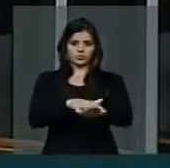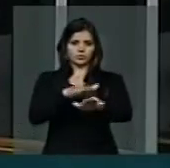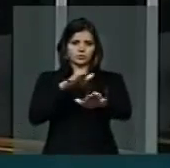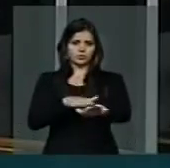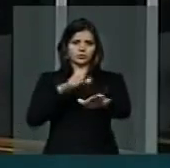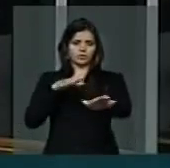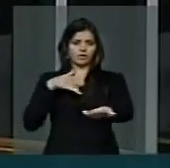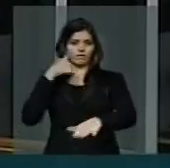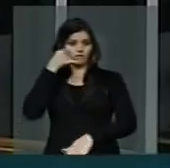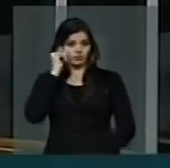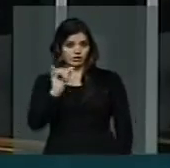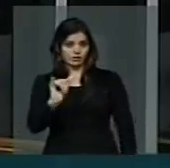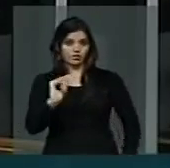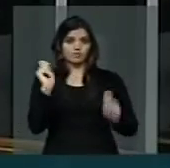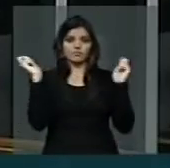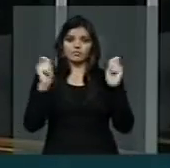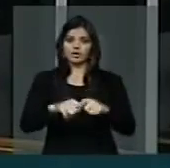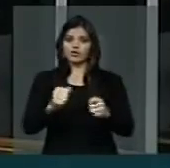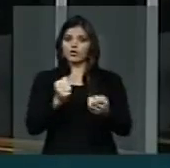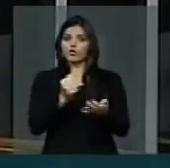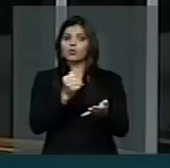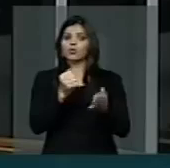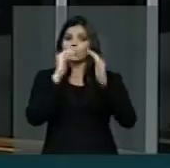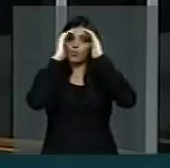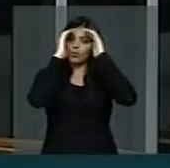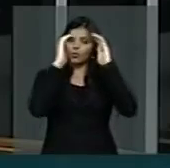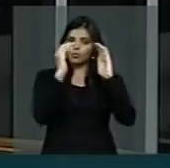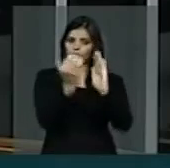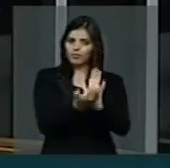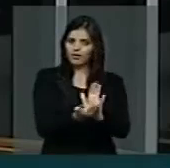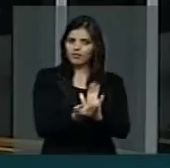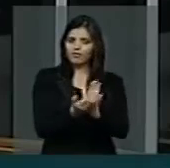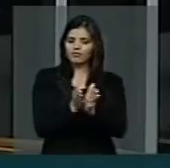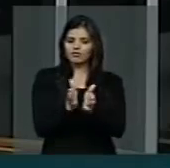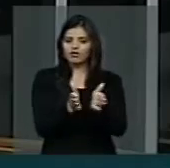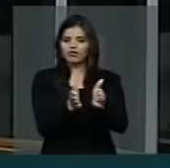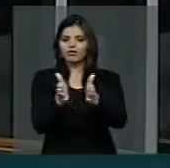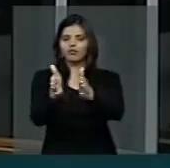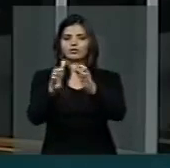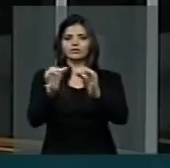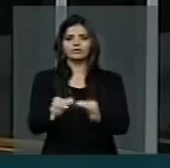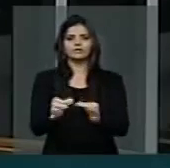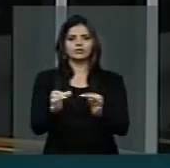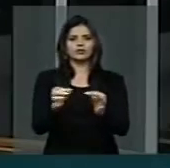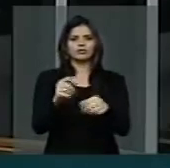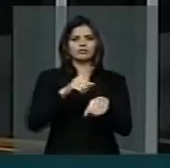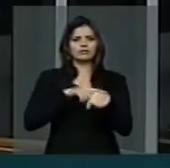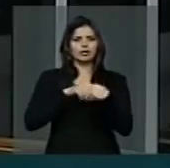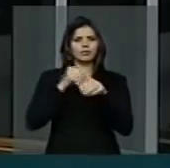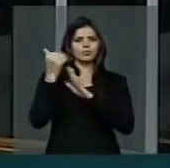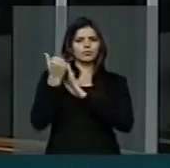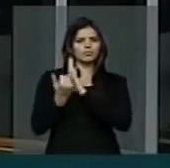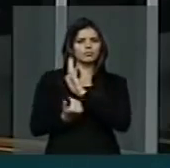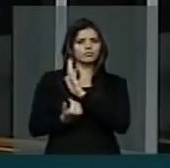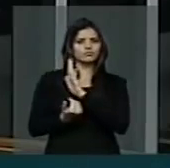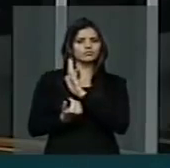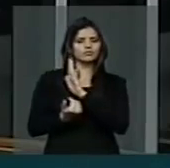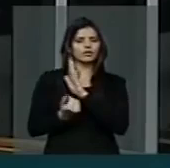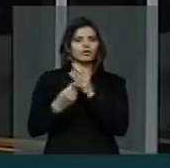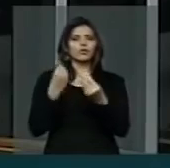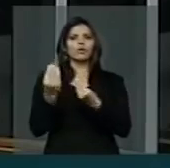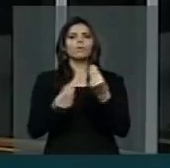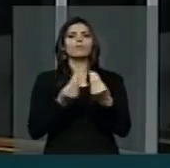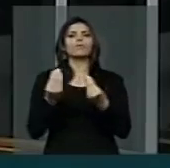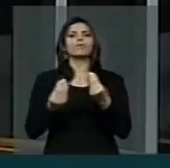congestionamentos, permitindo que cumpram rotas em menor tempo? Como estão as